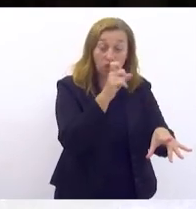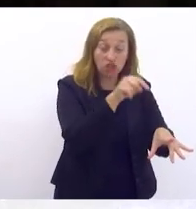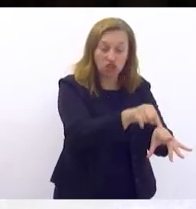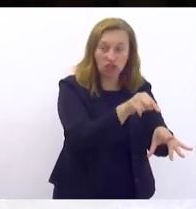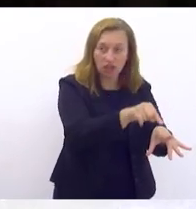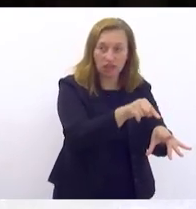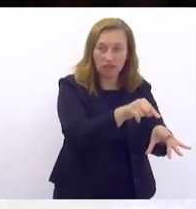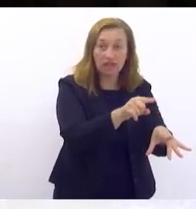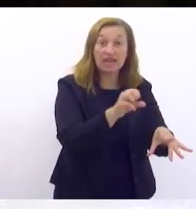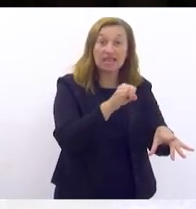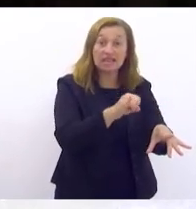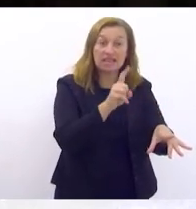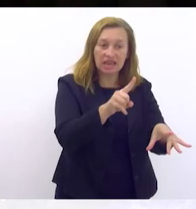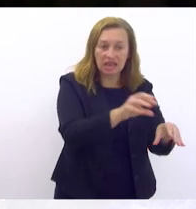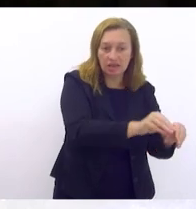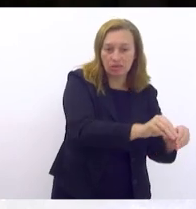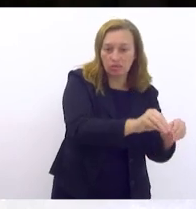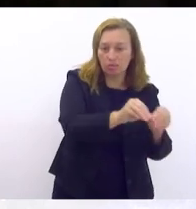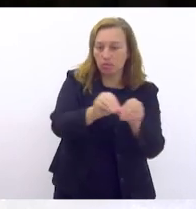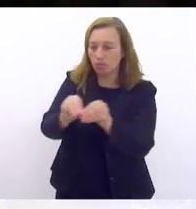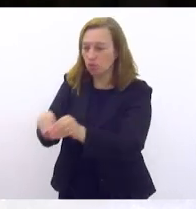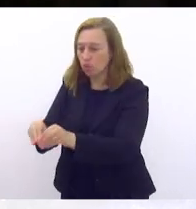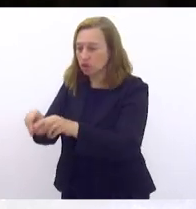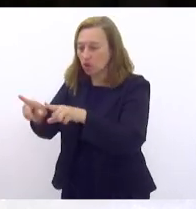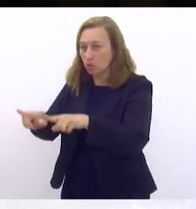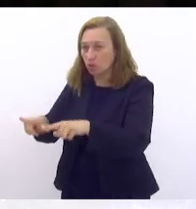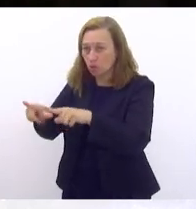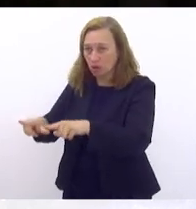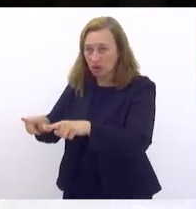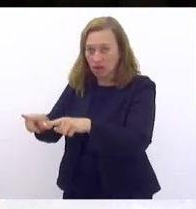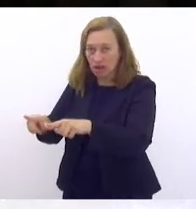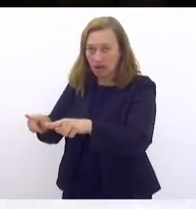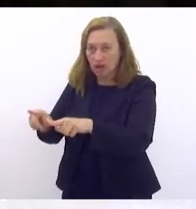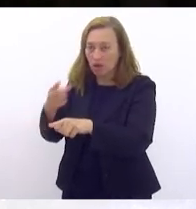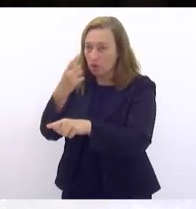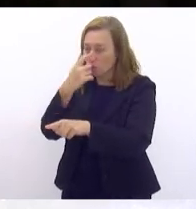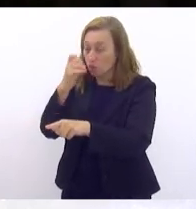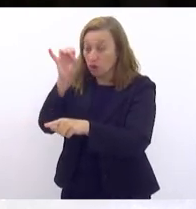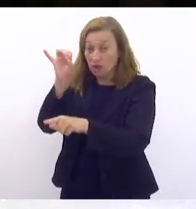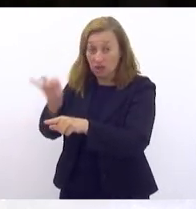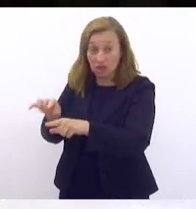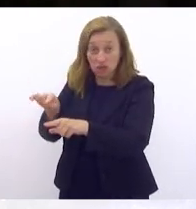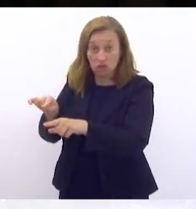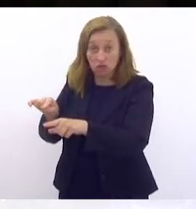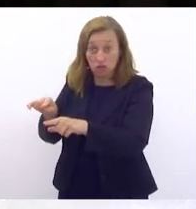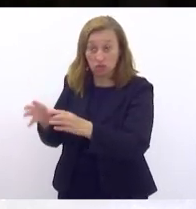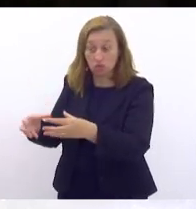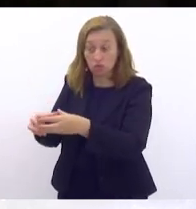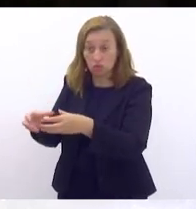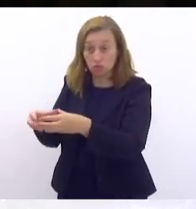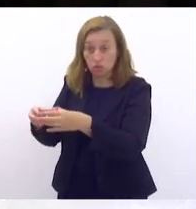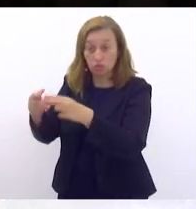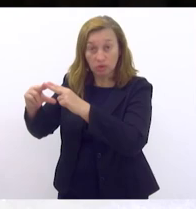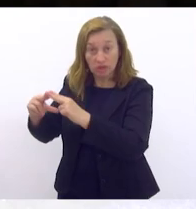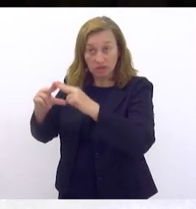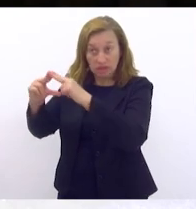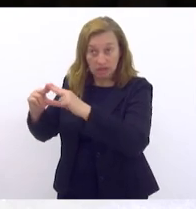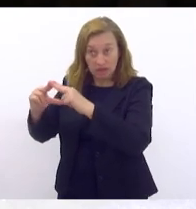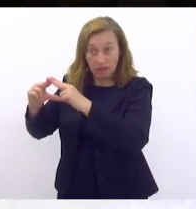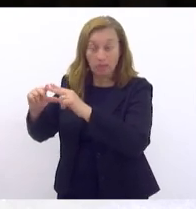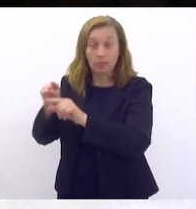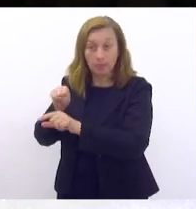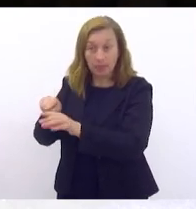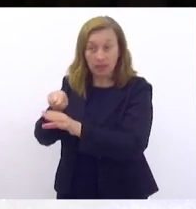ele leva para uma cooperativa um resíduo que foi previamente separado na coleta seletiva